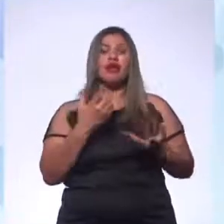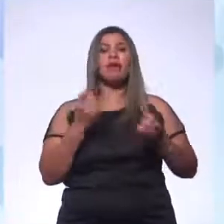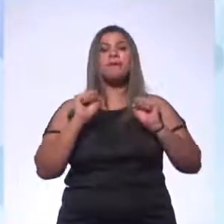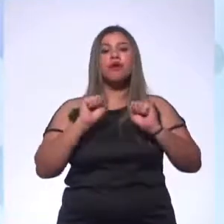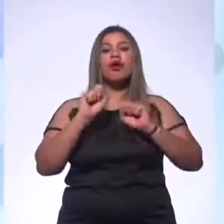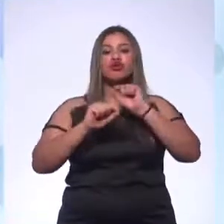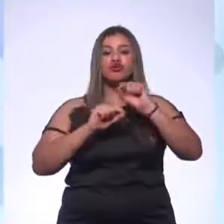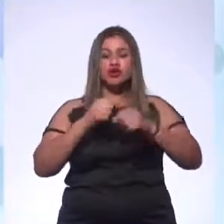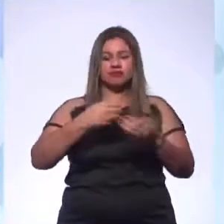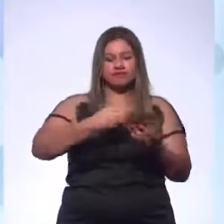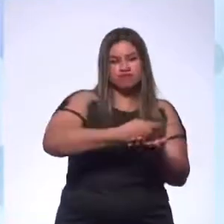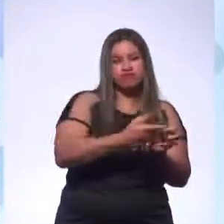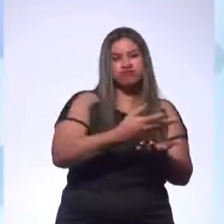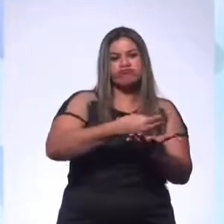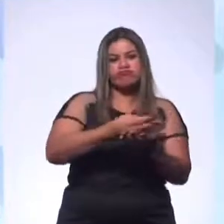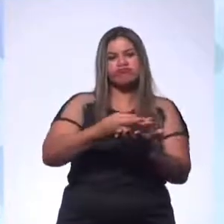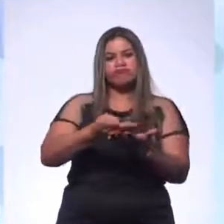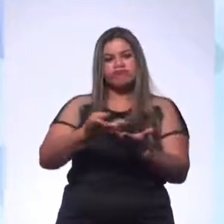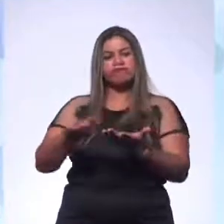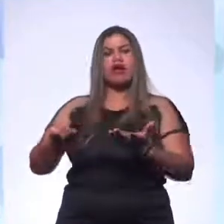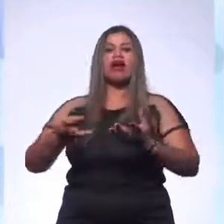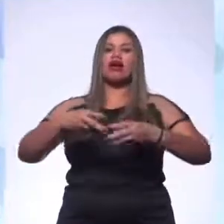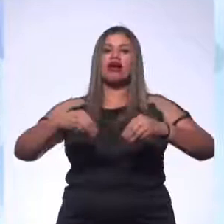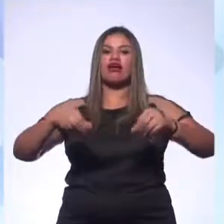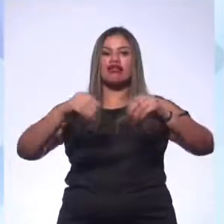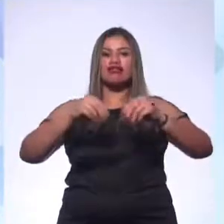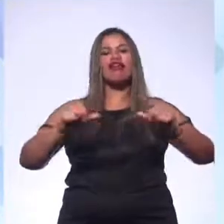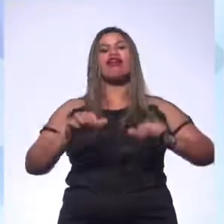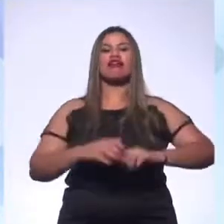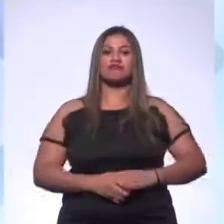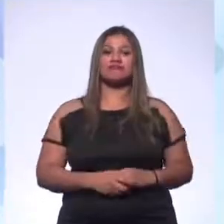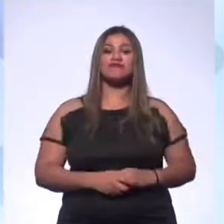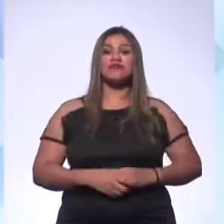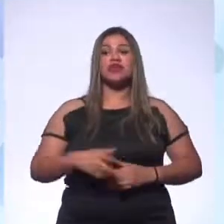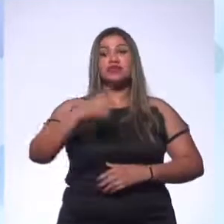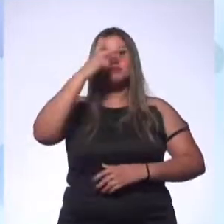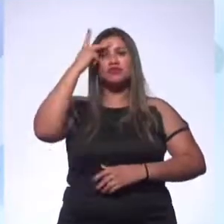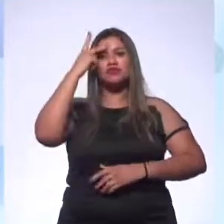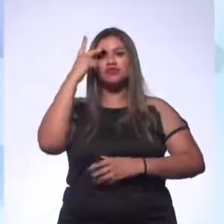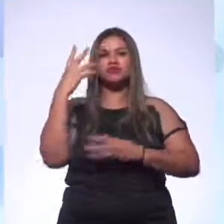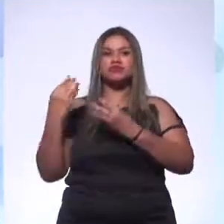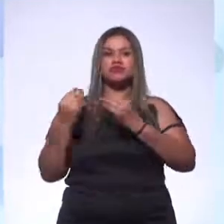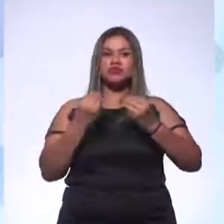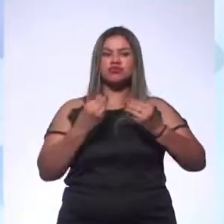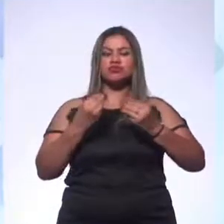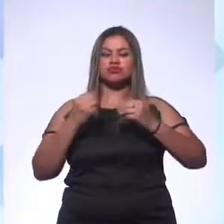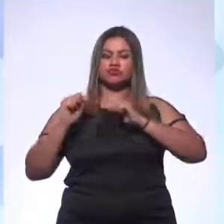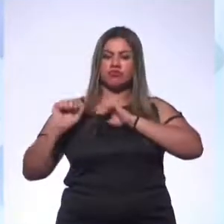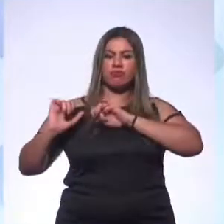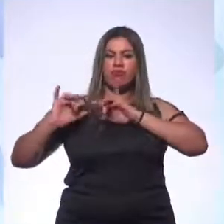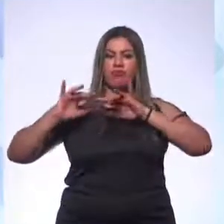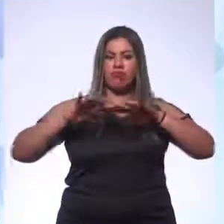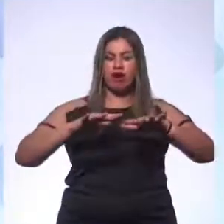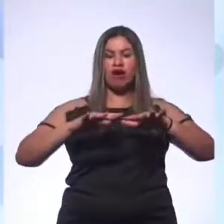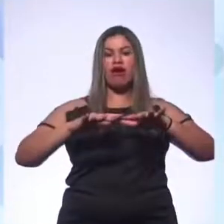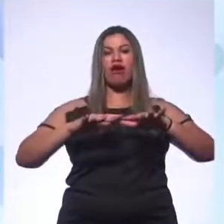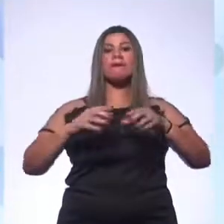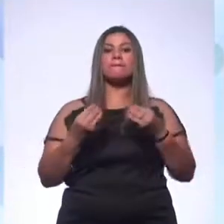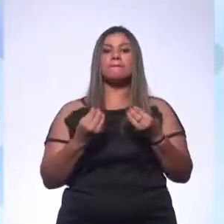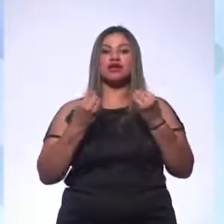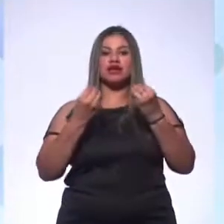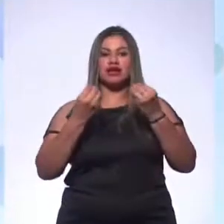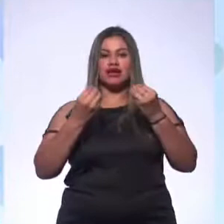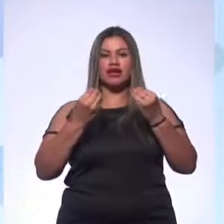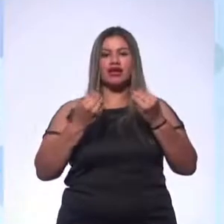permite coletivizar as terras, ou seja, os trabalhadores ocuparem as terras para transformar